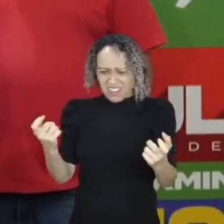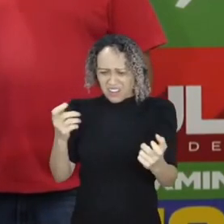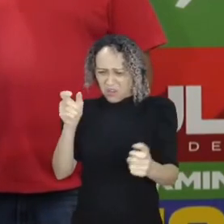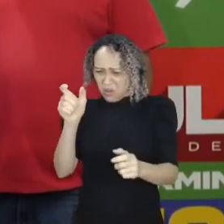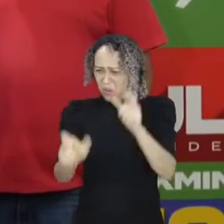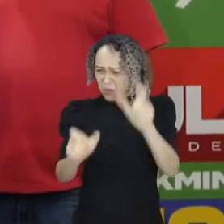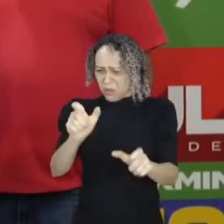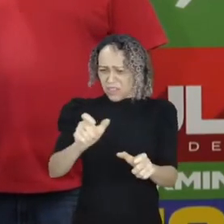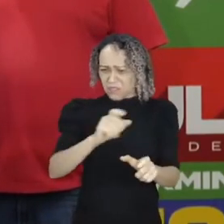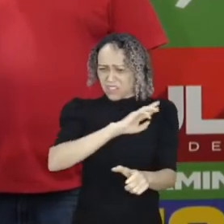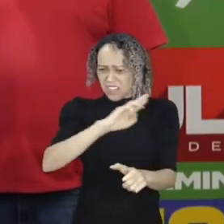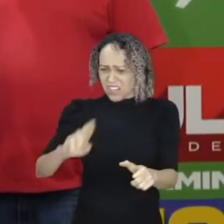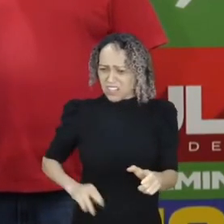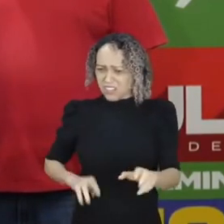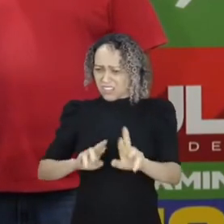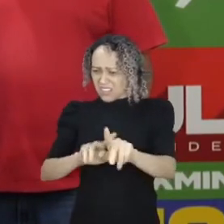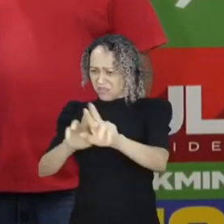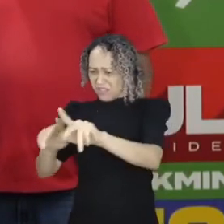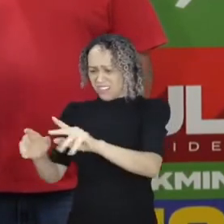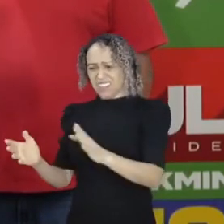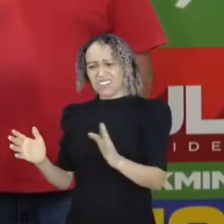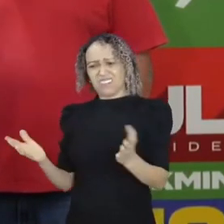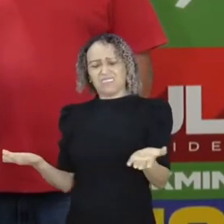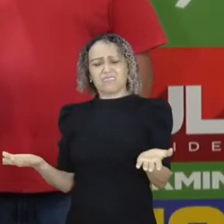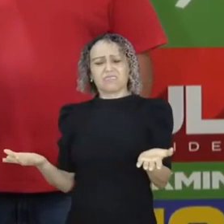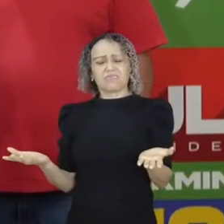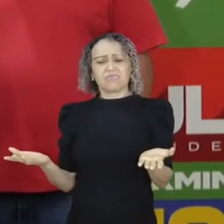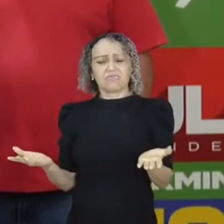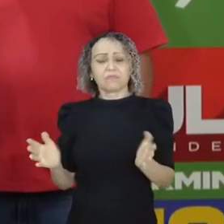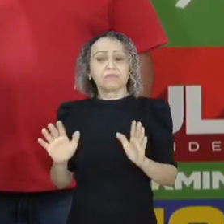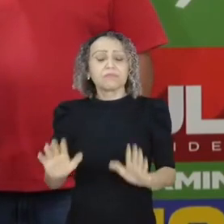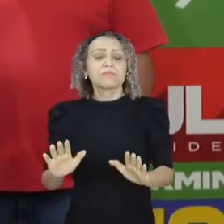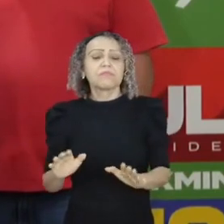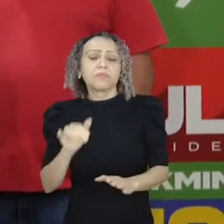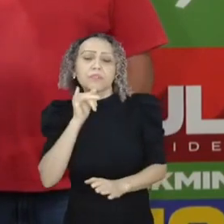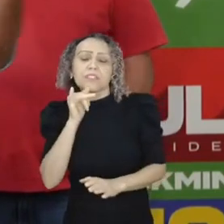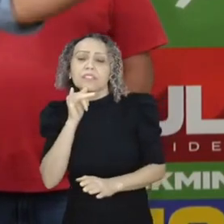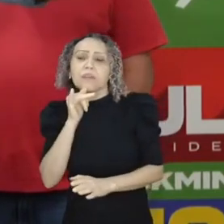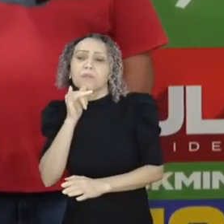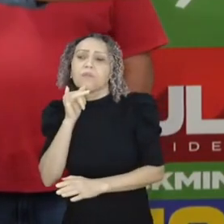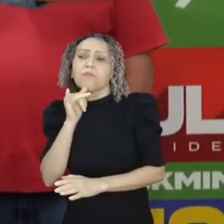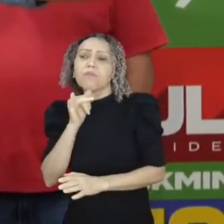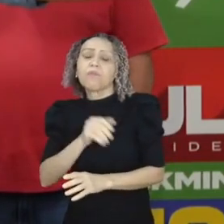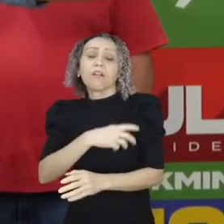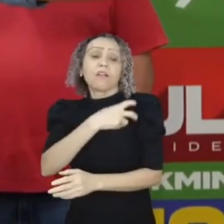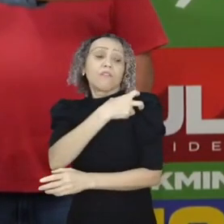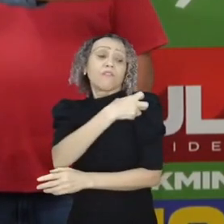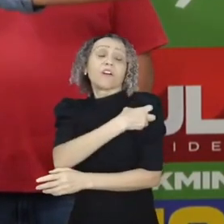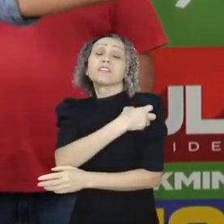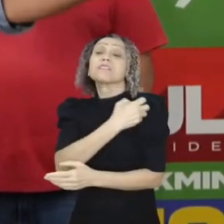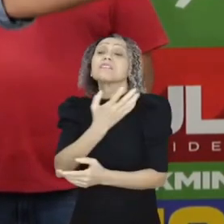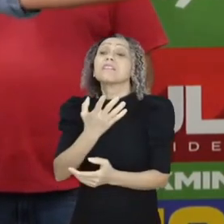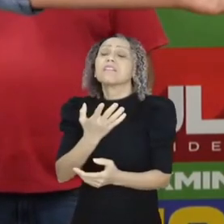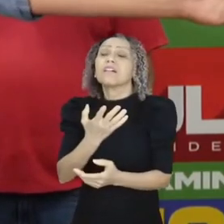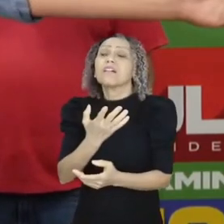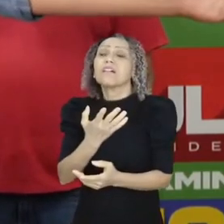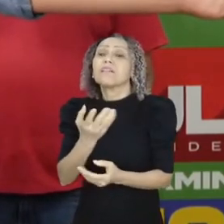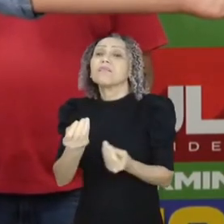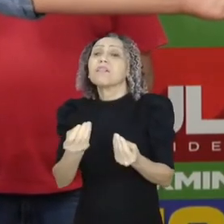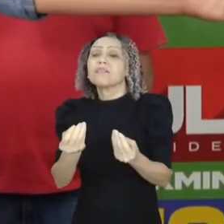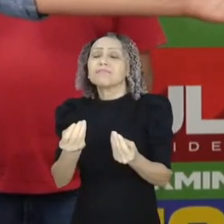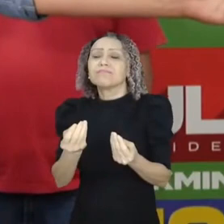Um projeto que deu certo, que nem vacina. Ninguém discutia vacina. Agora, estamos com o risco de